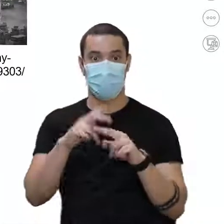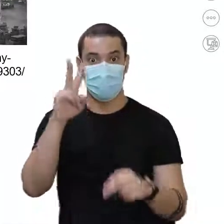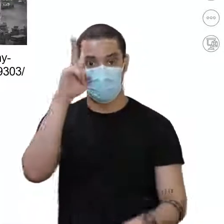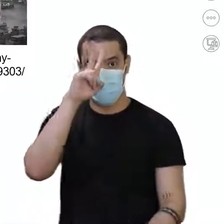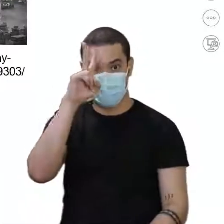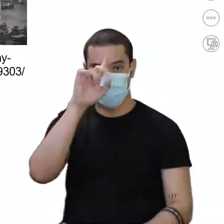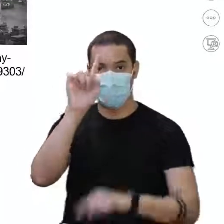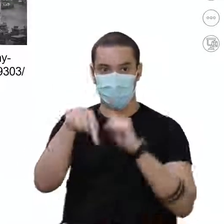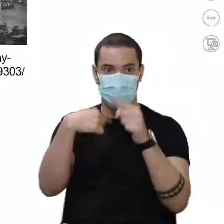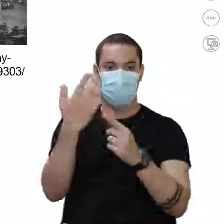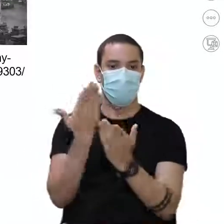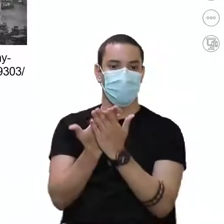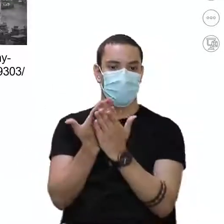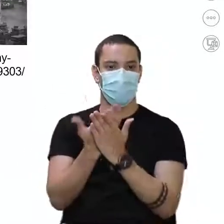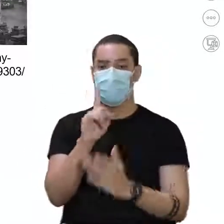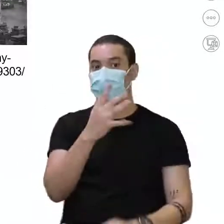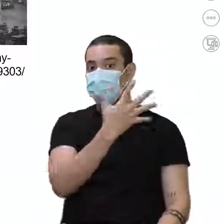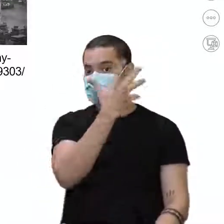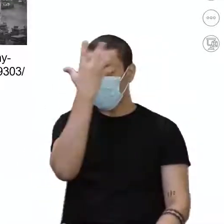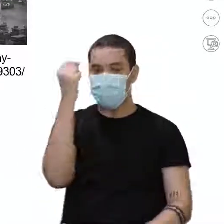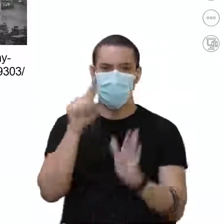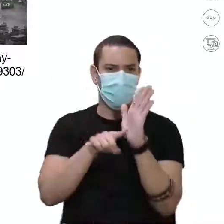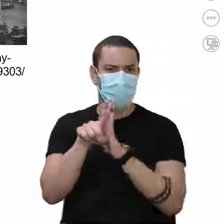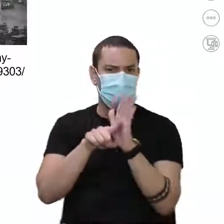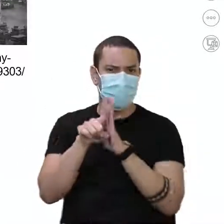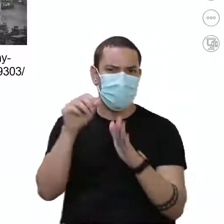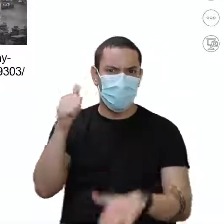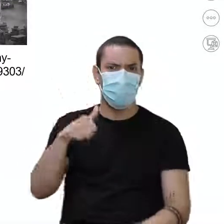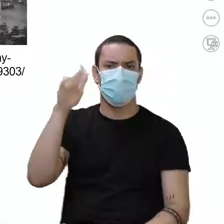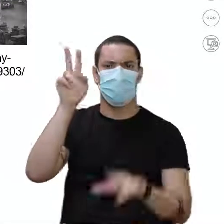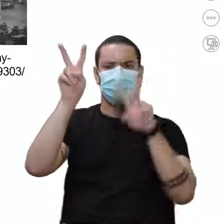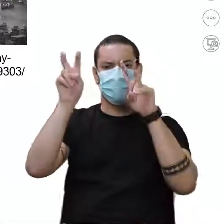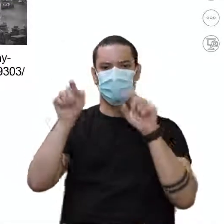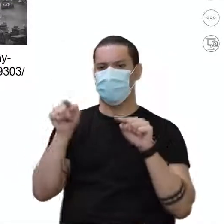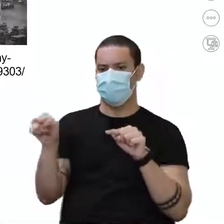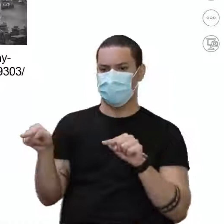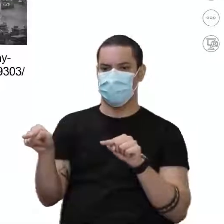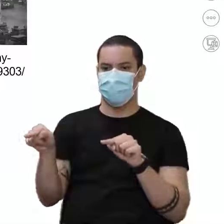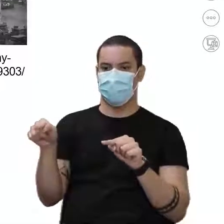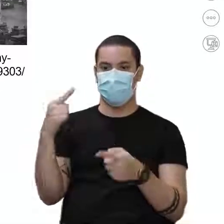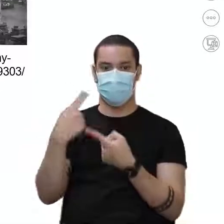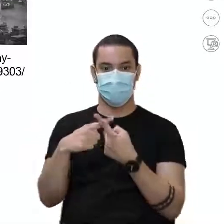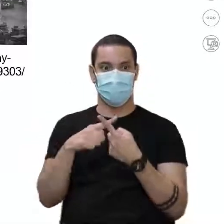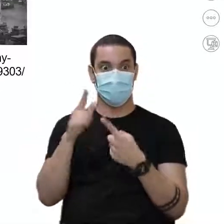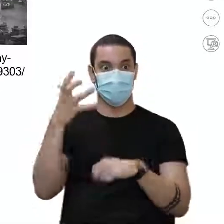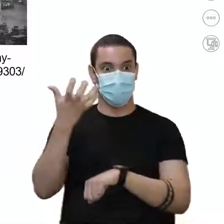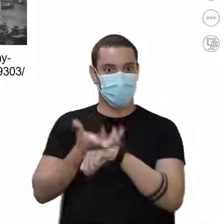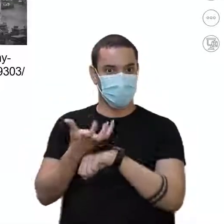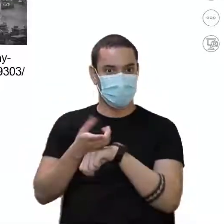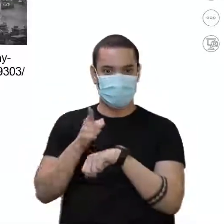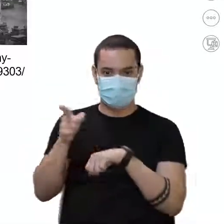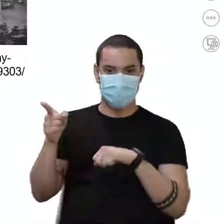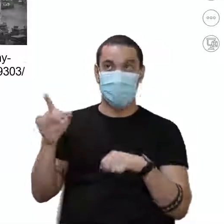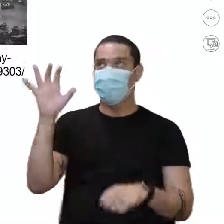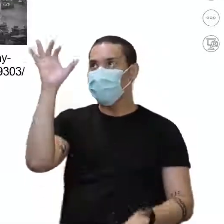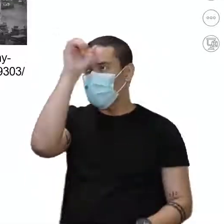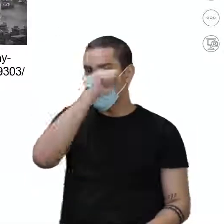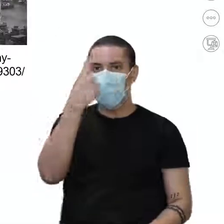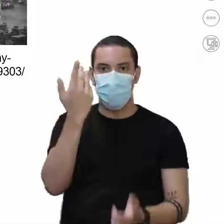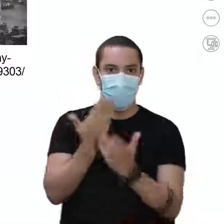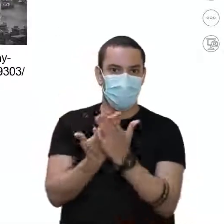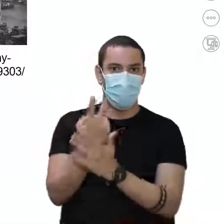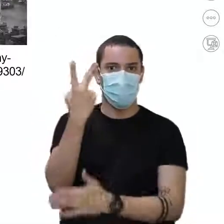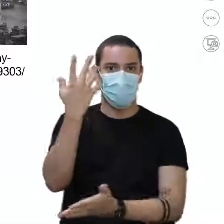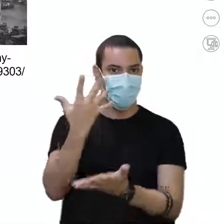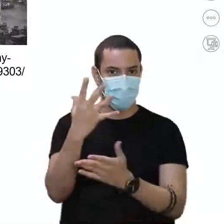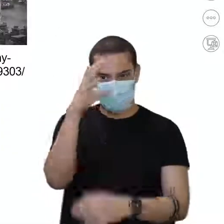que depois dessas nossas aulas, não se esqueçam de pesquisar mais sobre o assunto, tá? Porque essa matéria não se aprende em uma aula não, gente, não se aprende